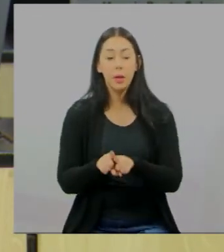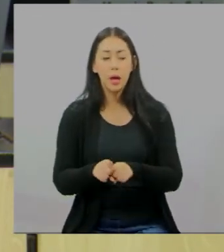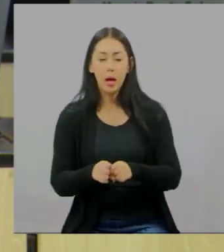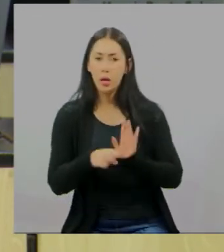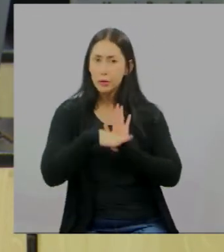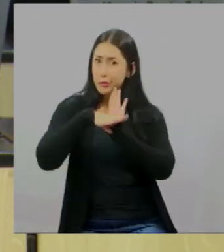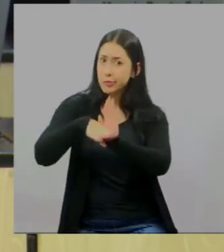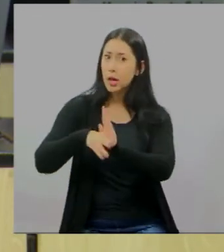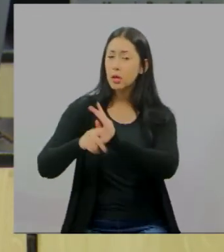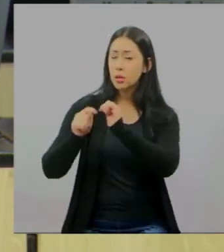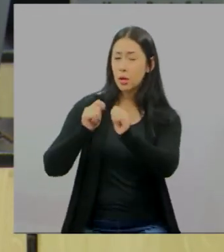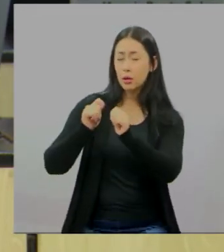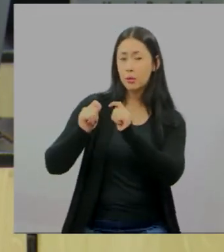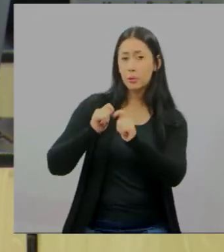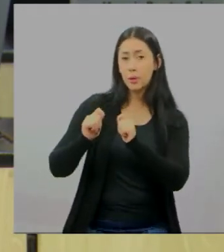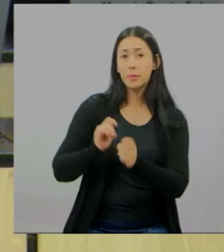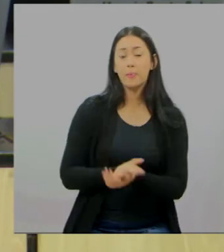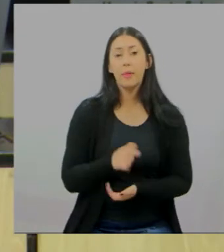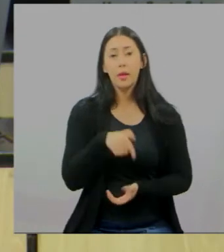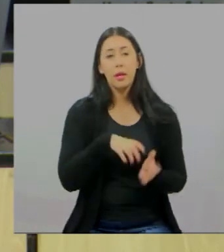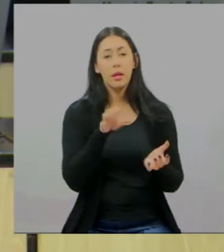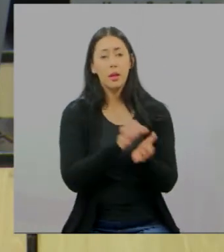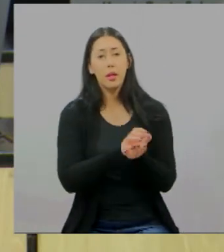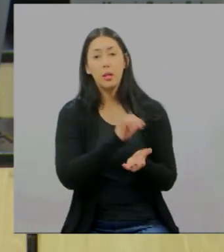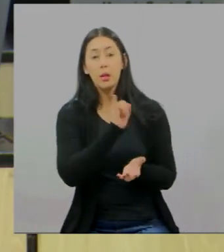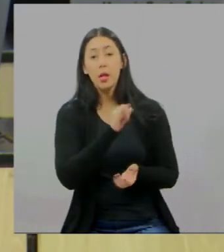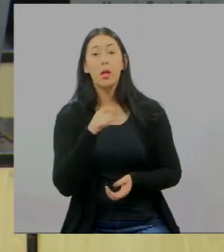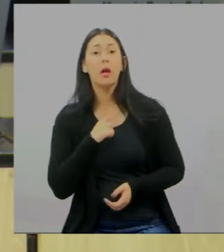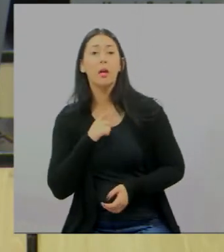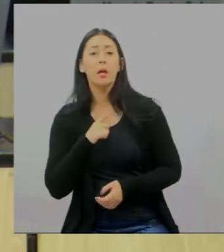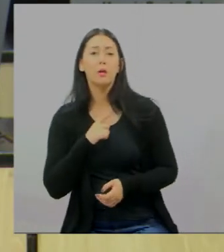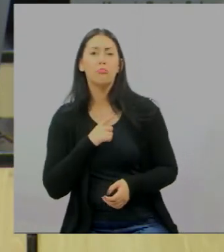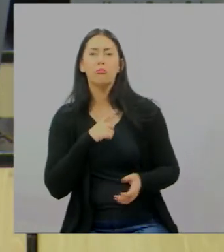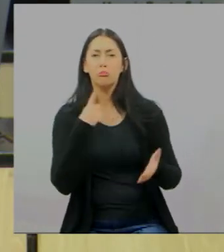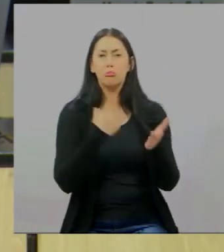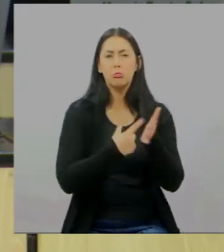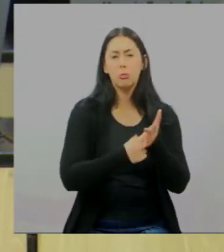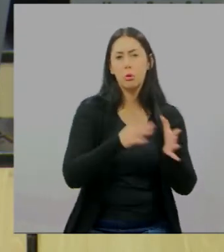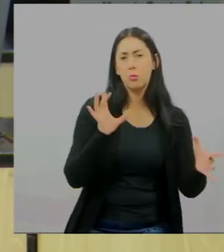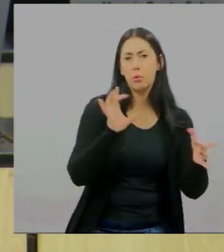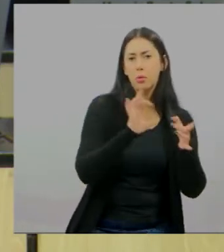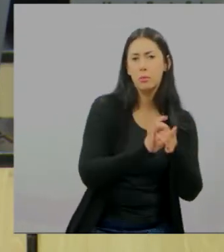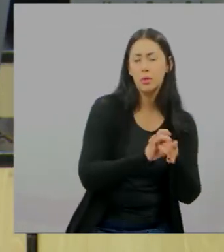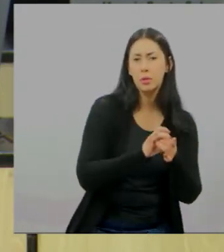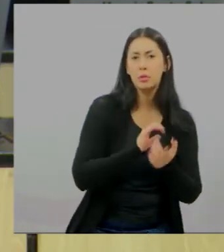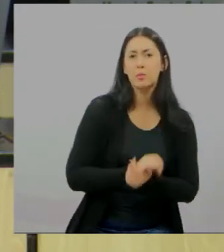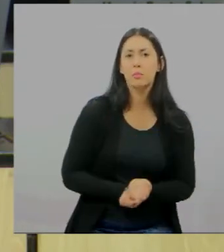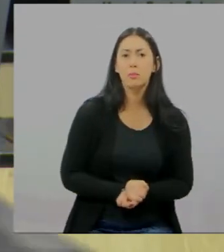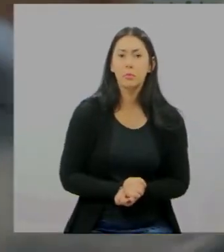economia. Considerando que temos em Jacareí uma parceria da Secretaria de Desenvolvimento Econômico, a Contur,